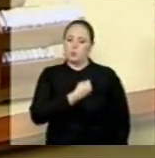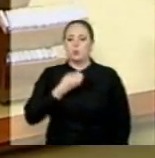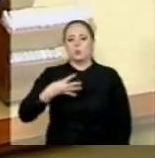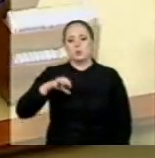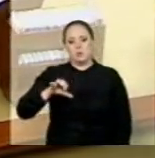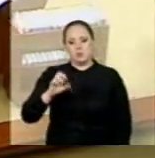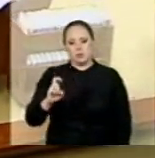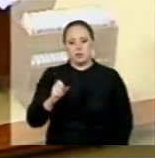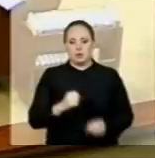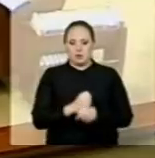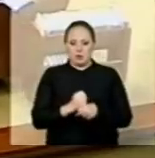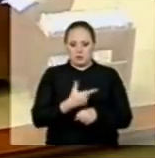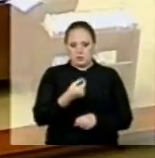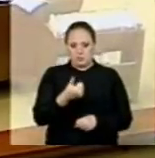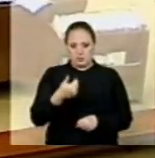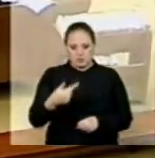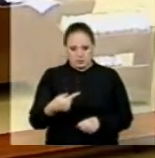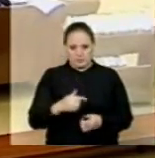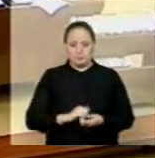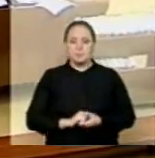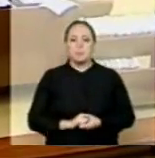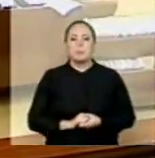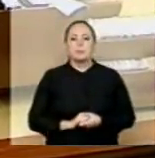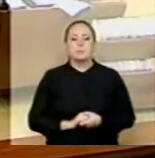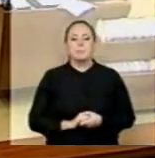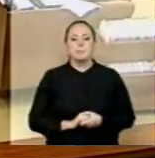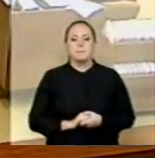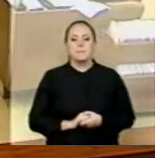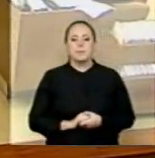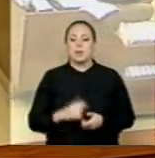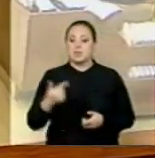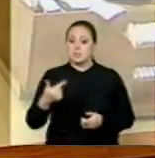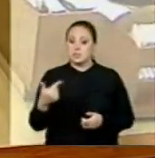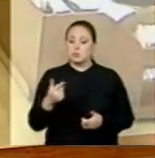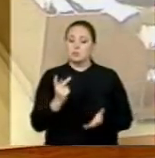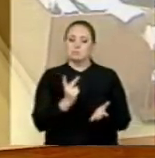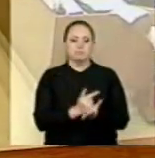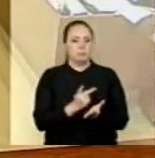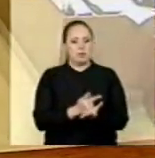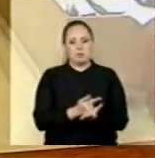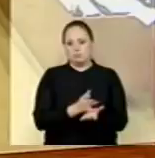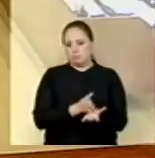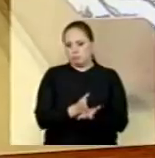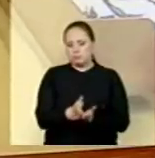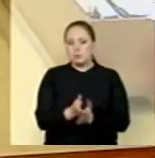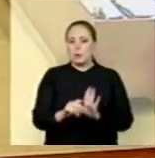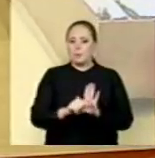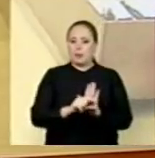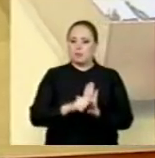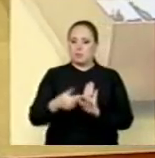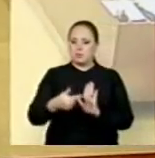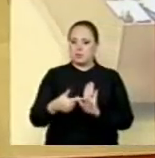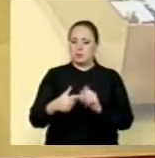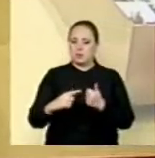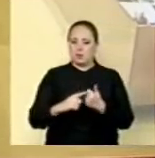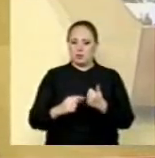495 deste ano de 2017. A segunda, o requerimento é na mesma direção, de parágrafos 2º a 5º do